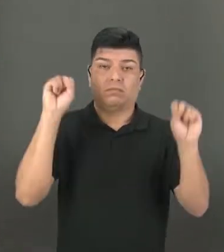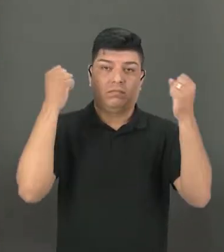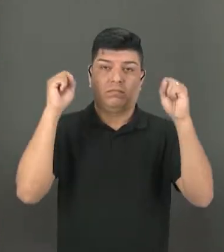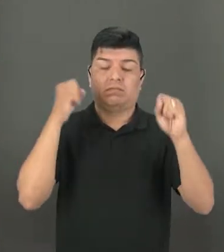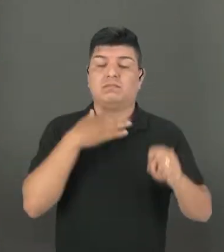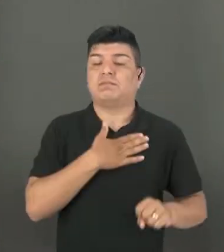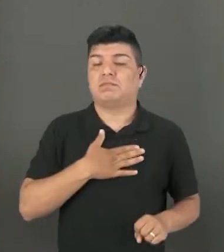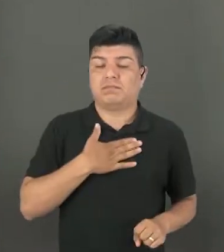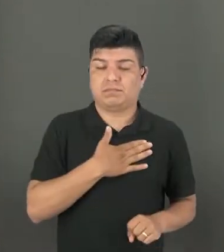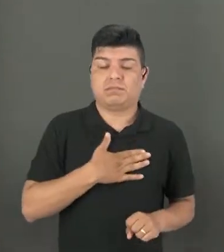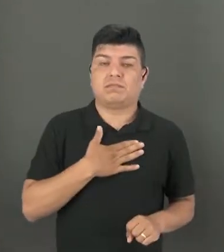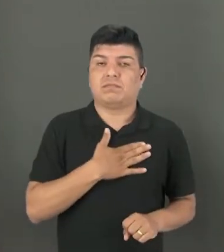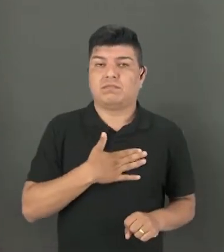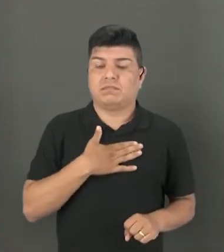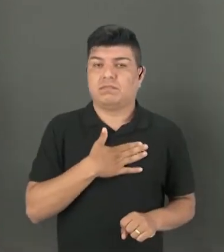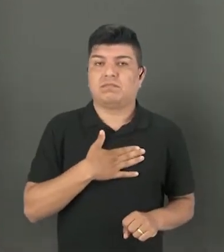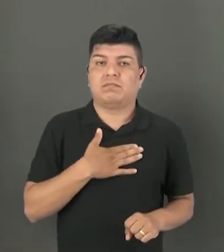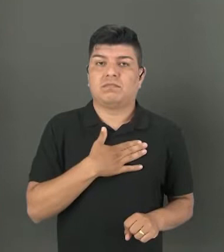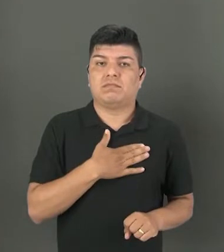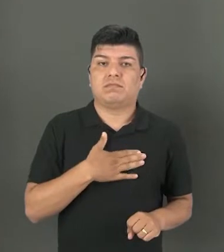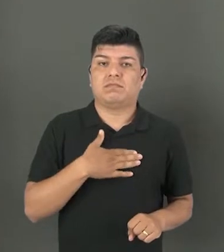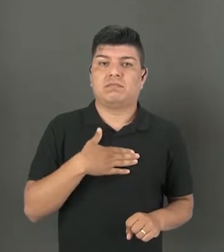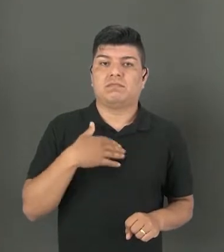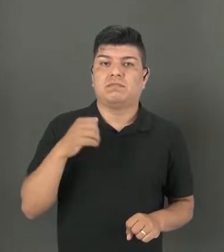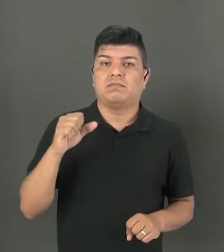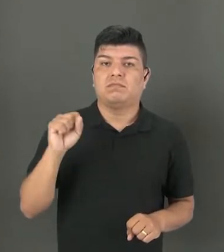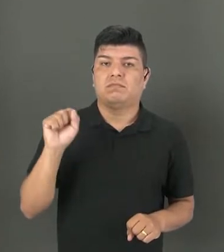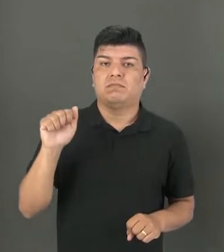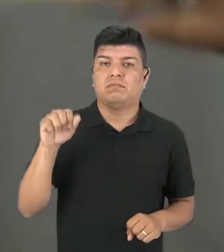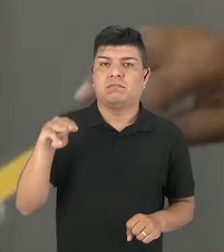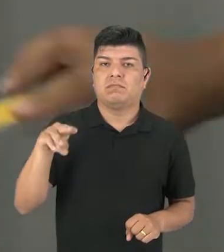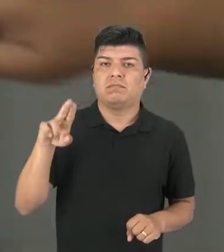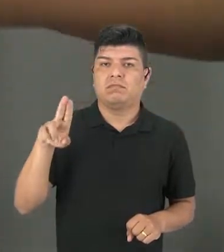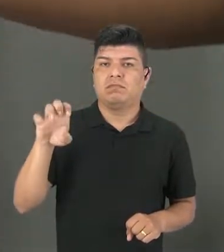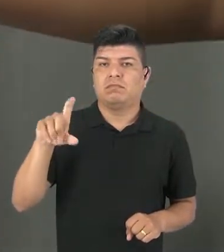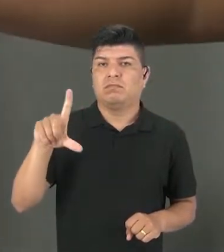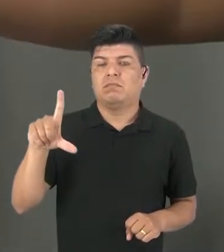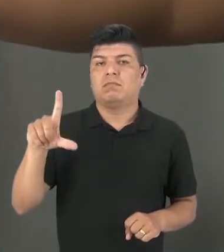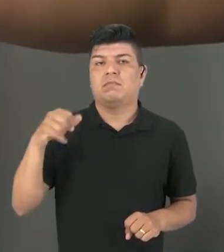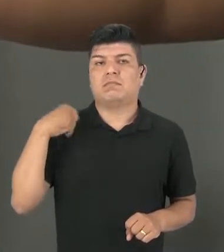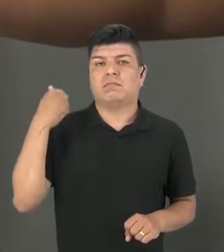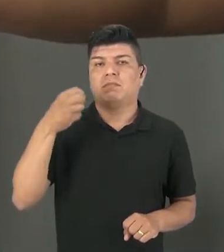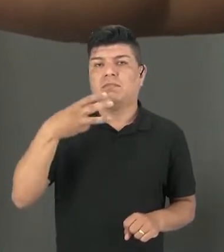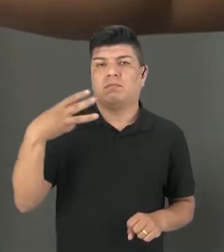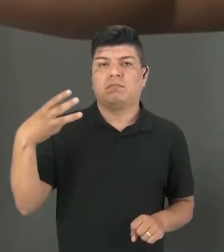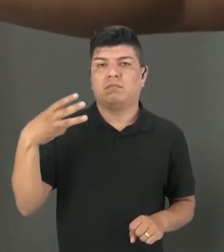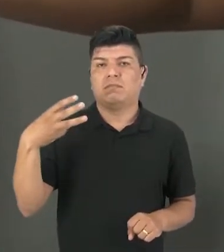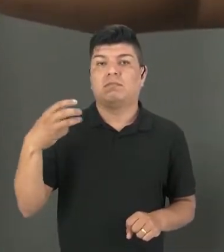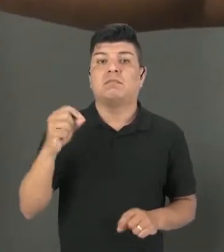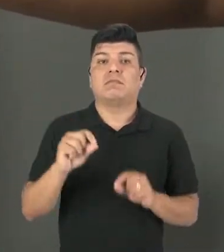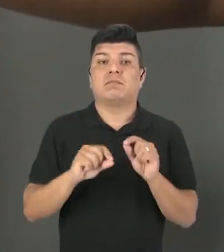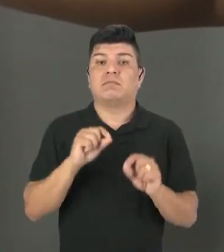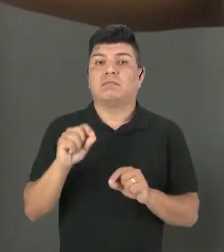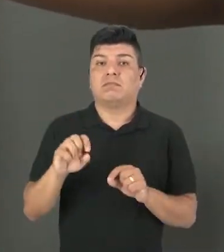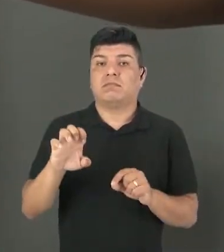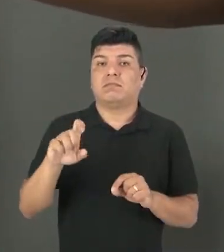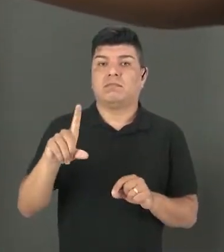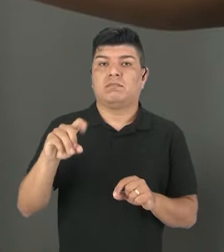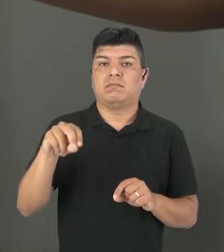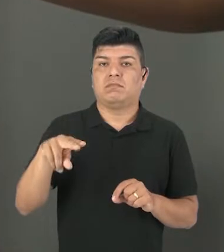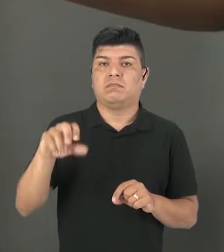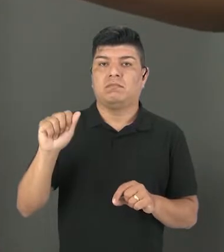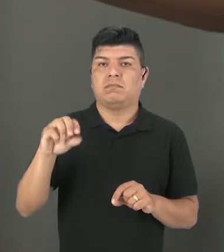Samuel de Oliveira, de 13 anos, segundo o depoimento de Edna